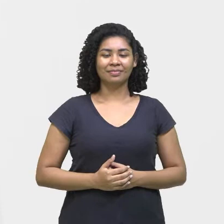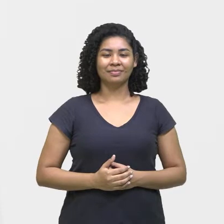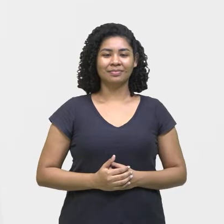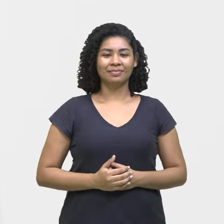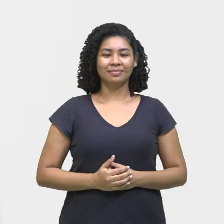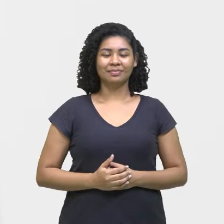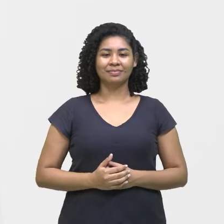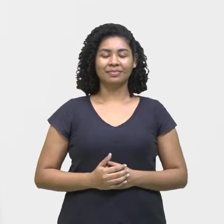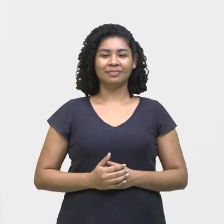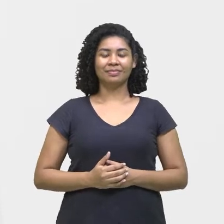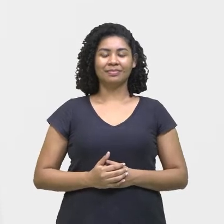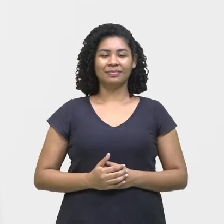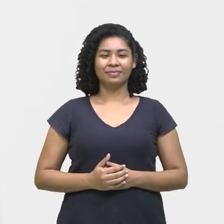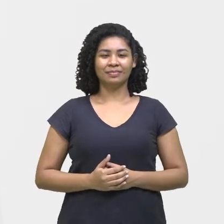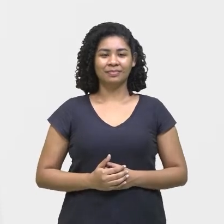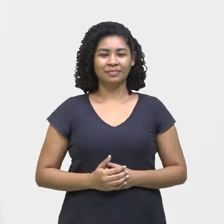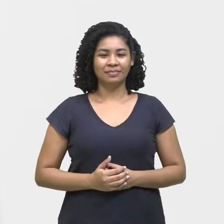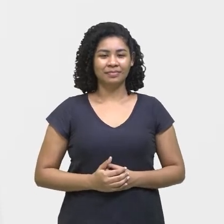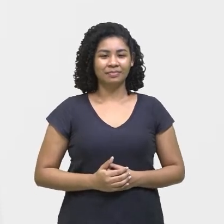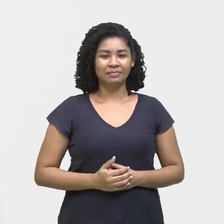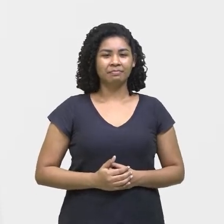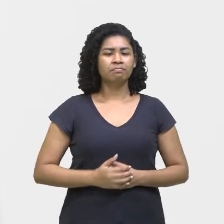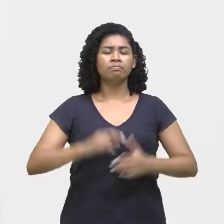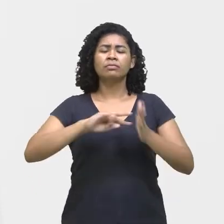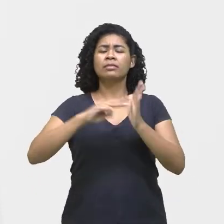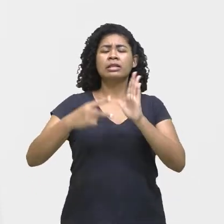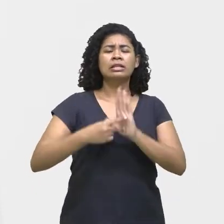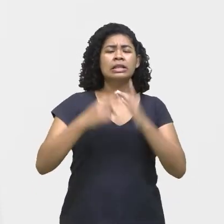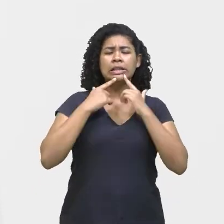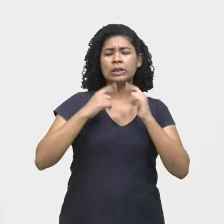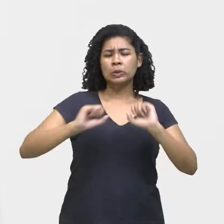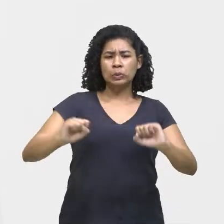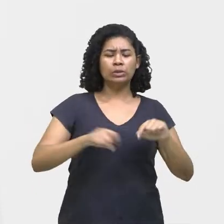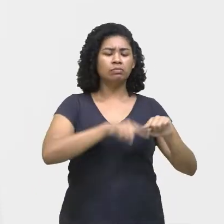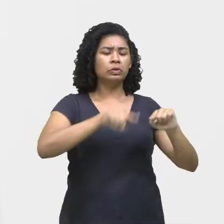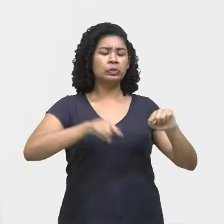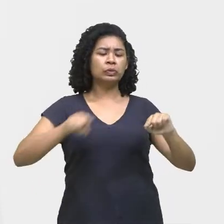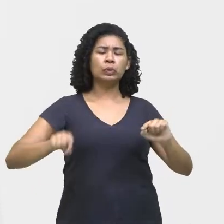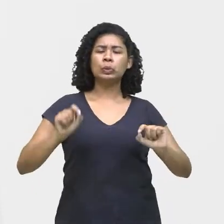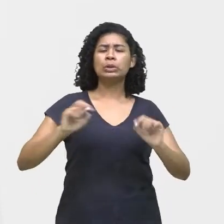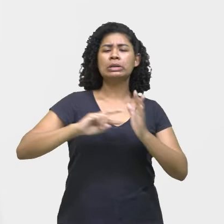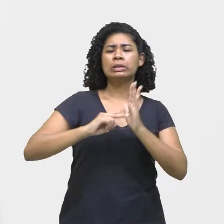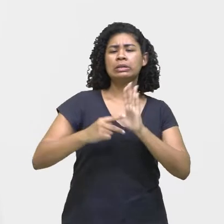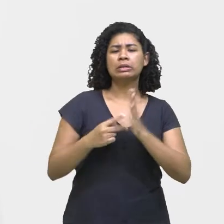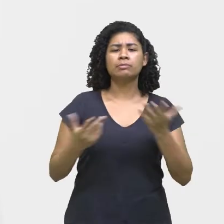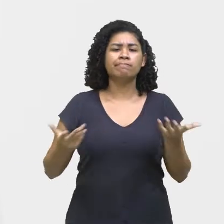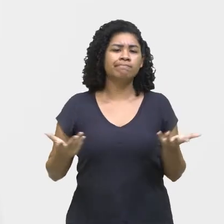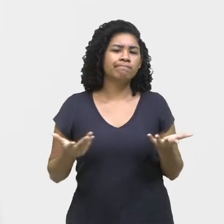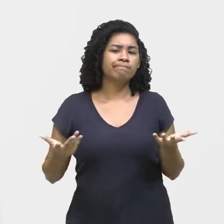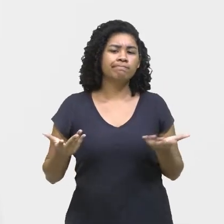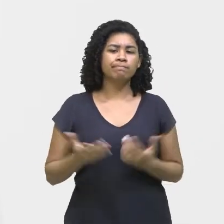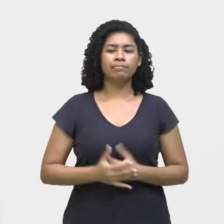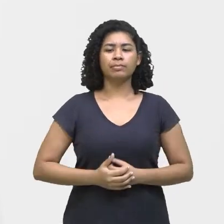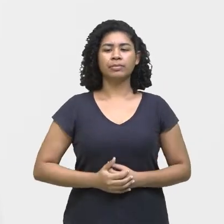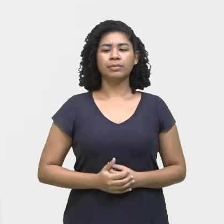linguísticas. Mas o que são essas variedades ou variações linguísticas? Vamos ver aqui junto comigo?